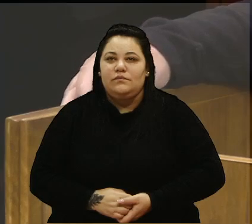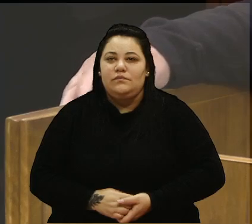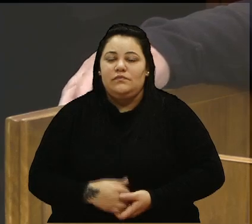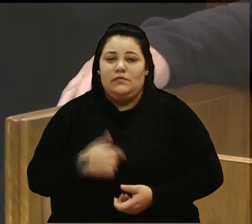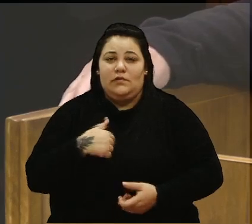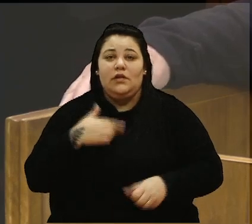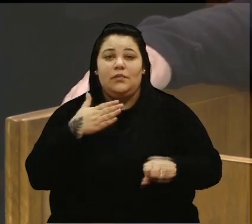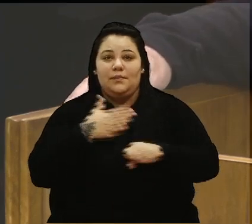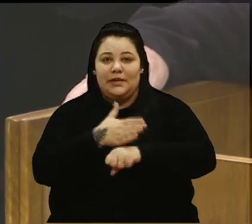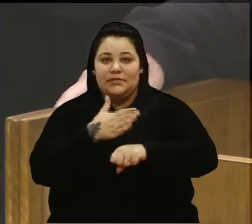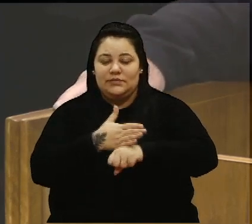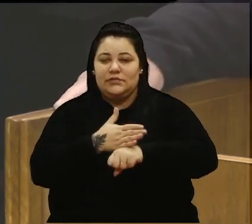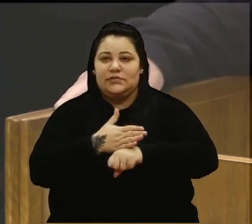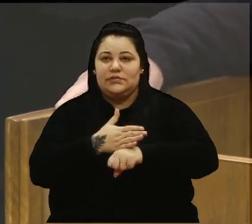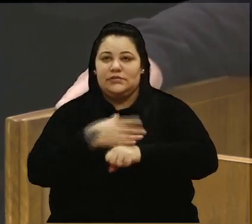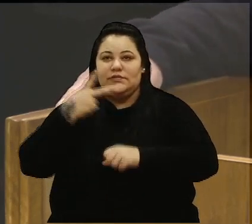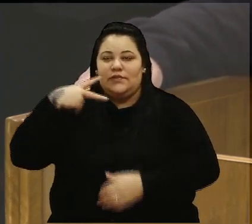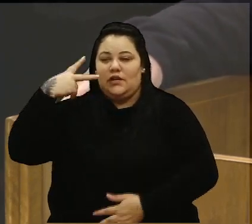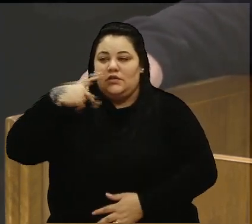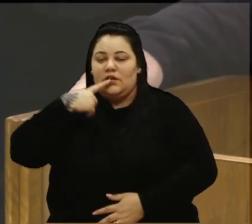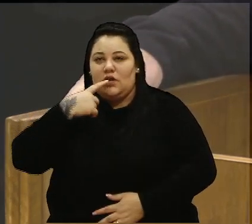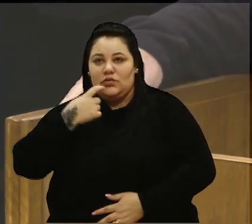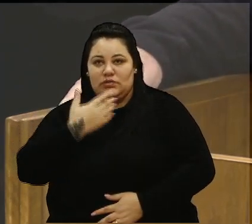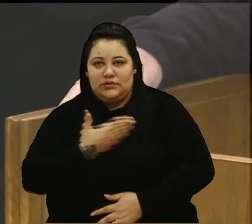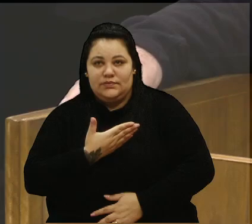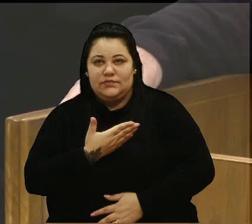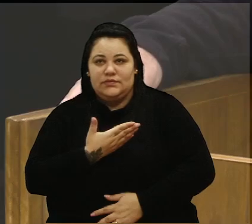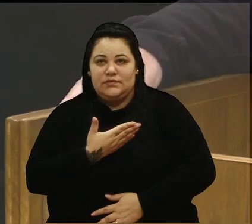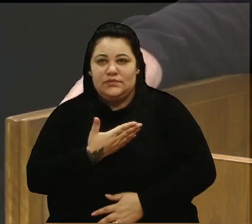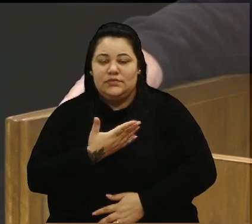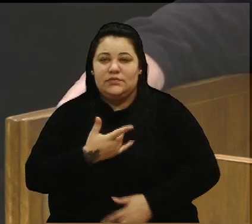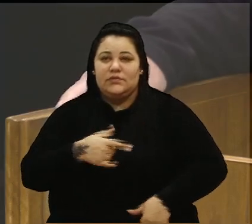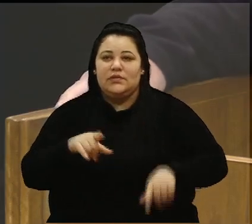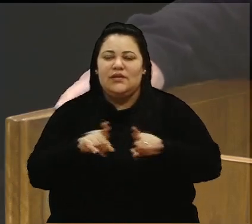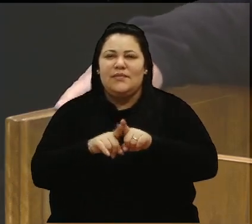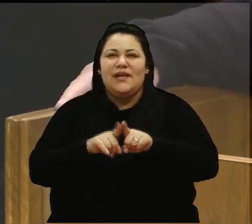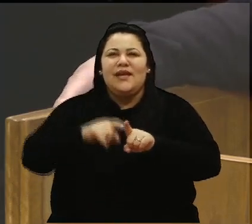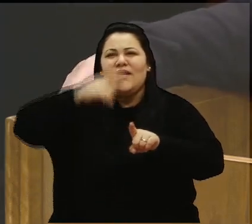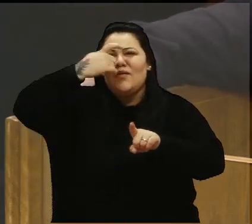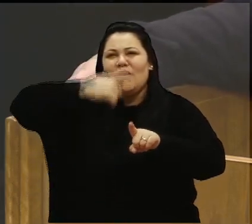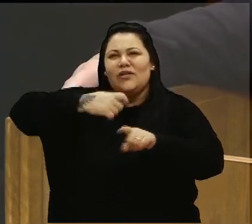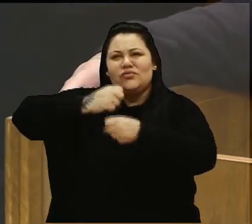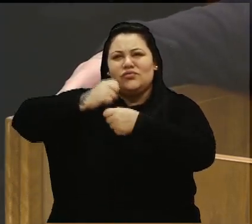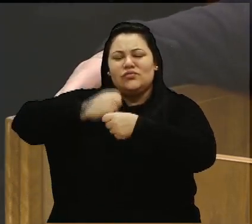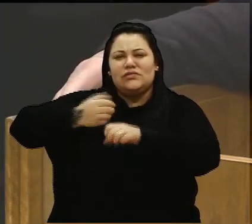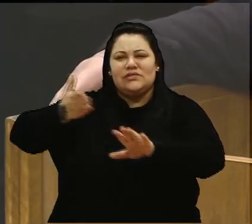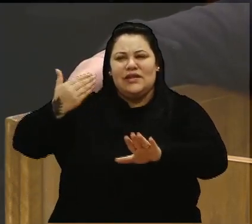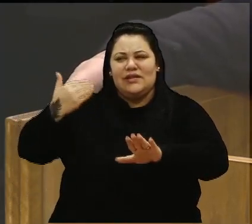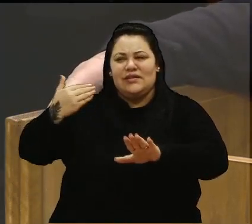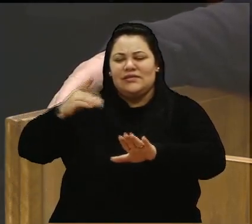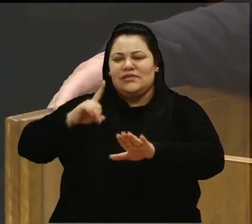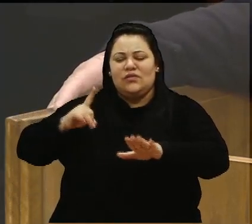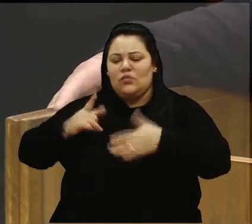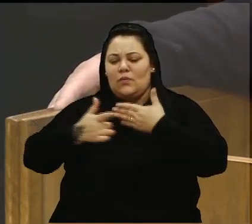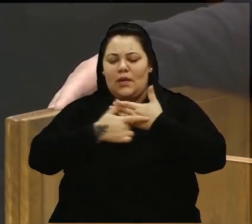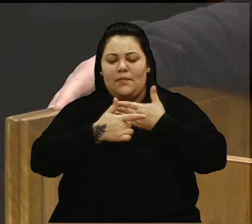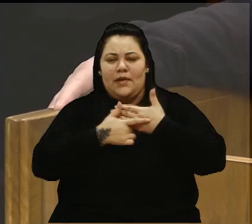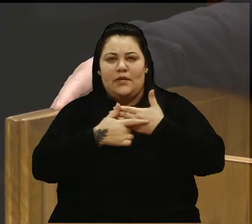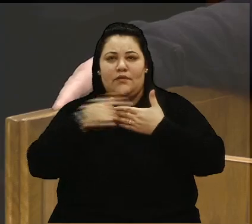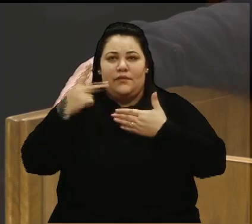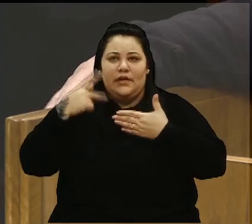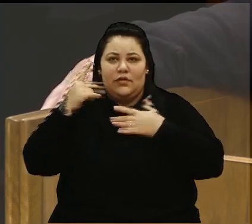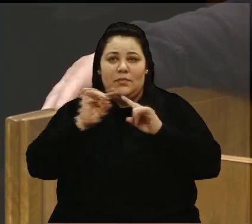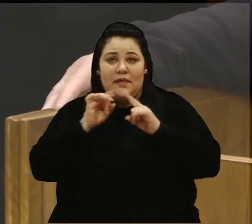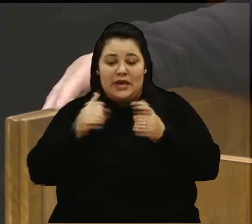participei ativamente, vereadora Rose, Vossa Senhoria também, eu acho, naquela época, não como vereadora, mas provavelmente como assessora da bancada